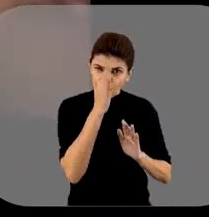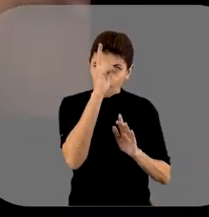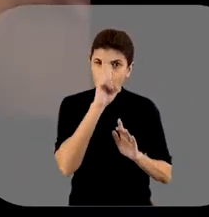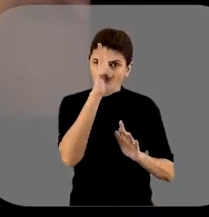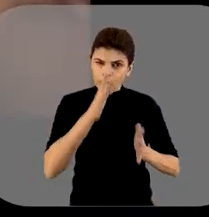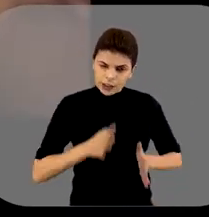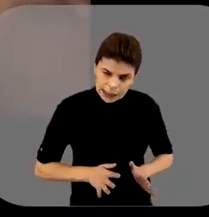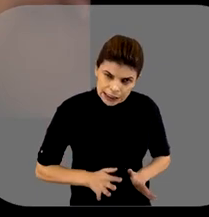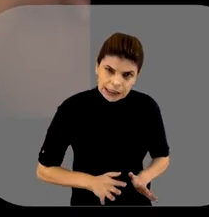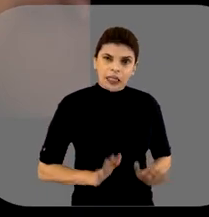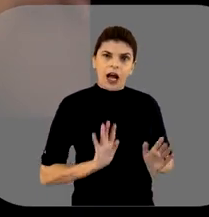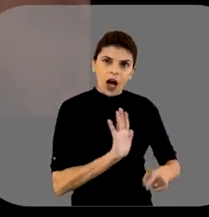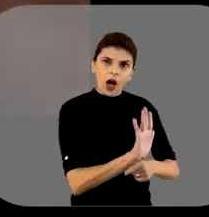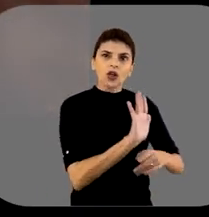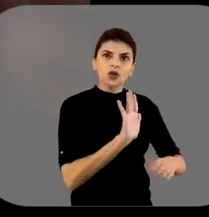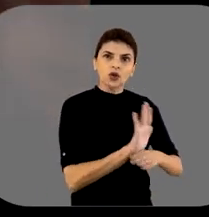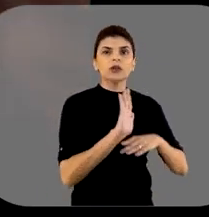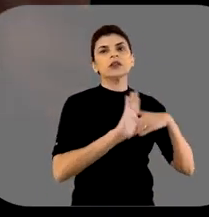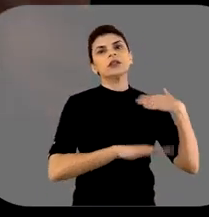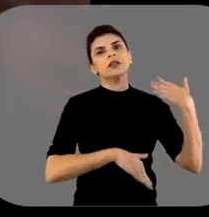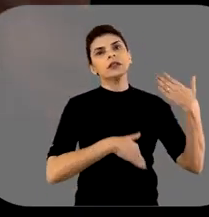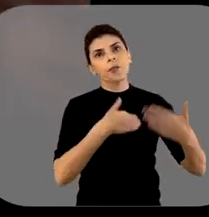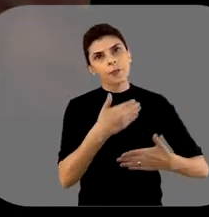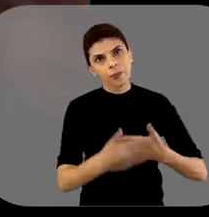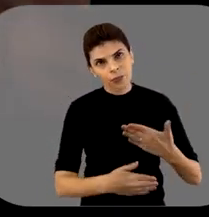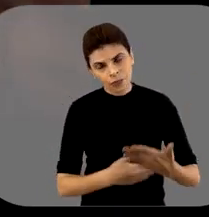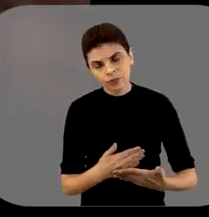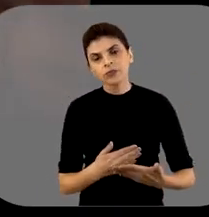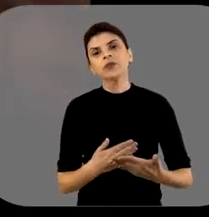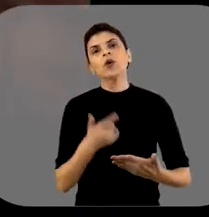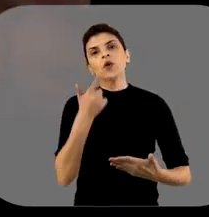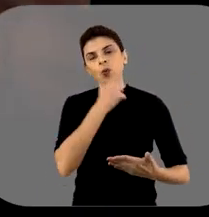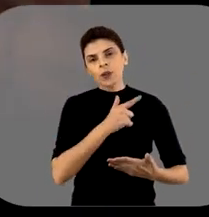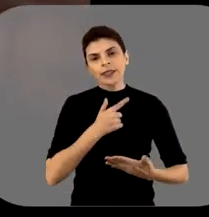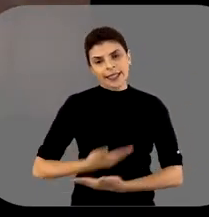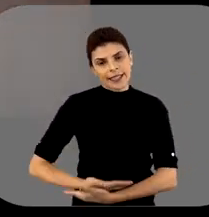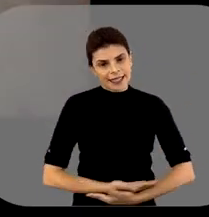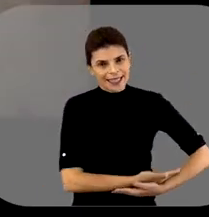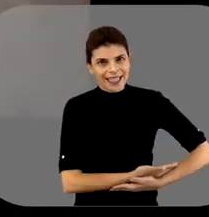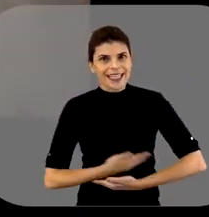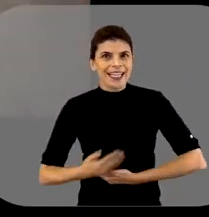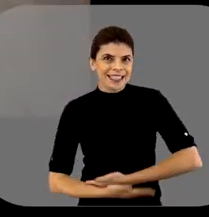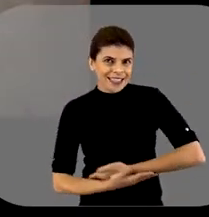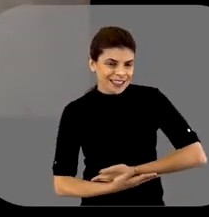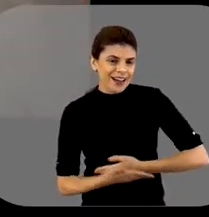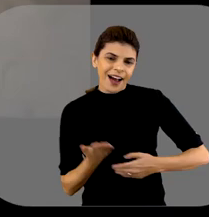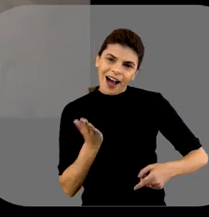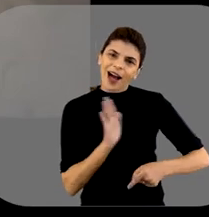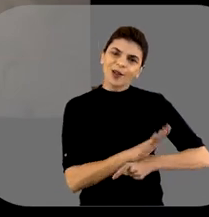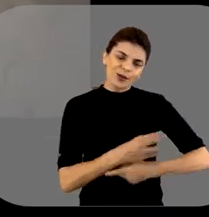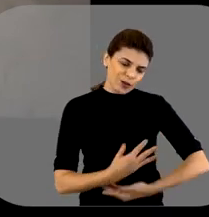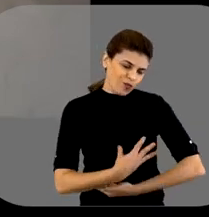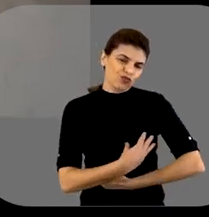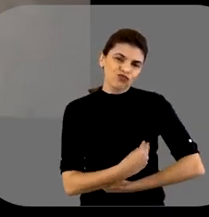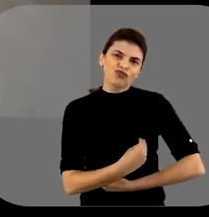segurando bem aqui. Depois a gente tá segurando o nenenzinho, ajudando